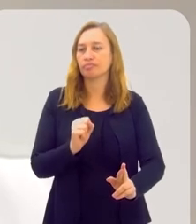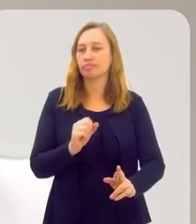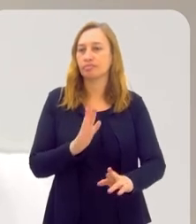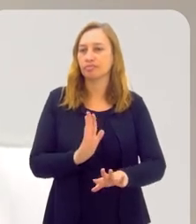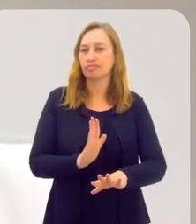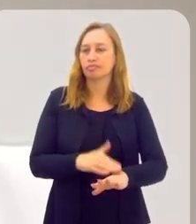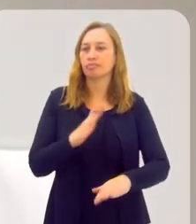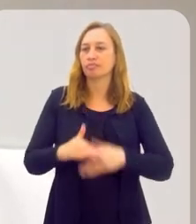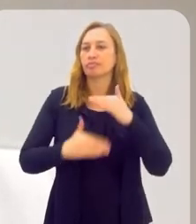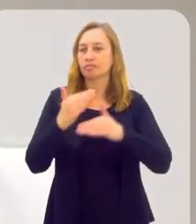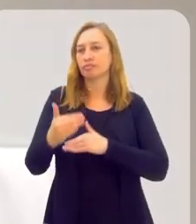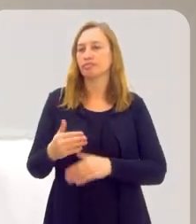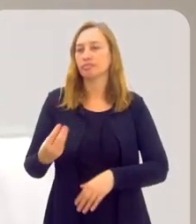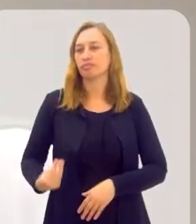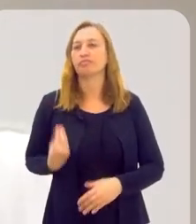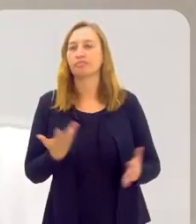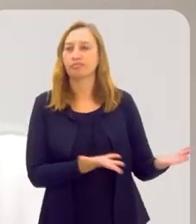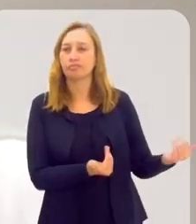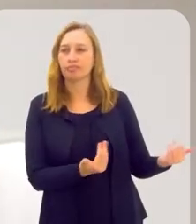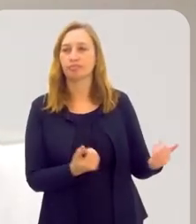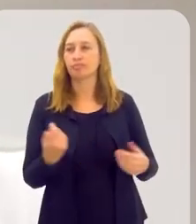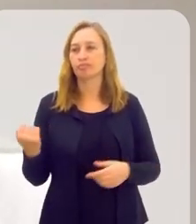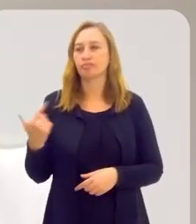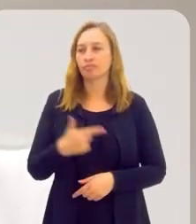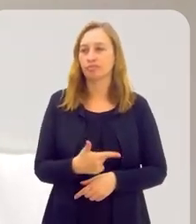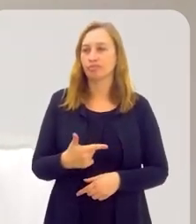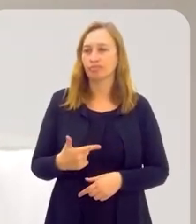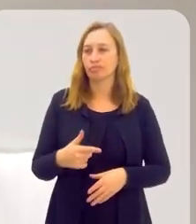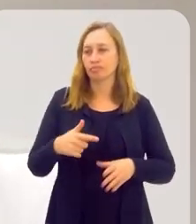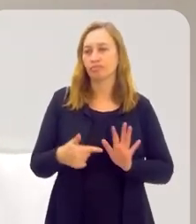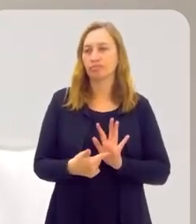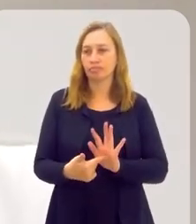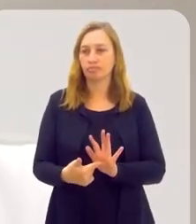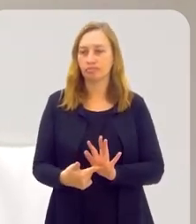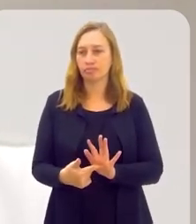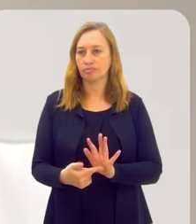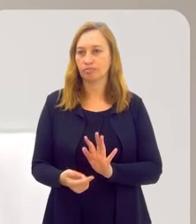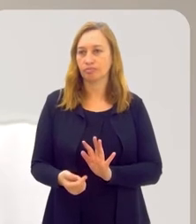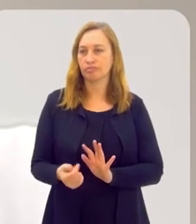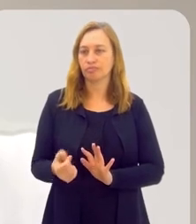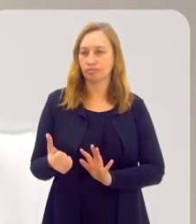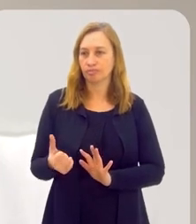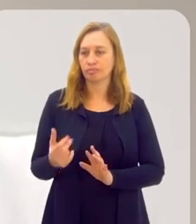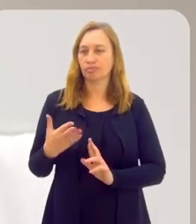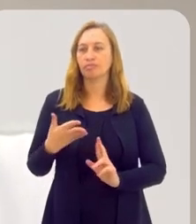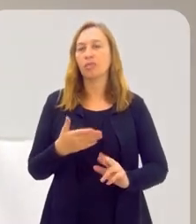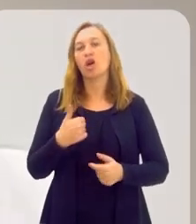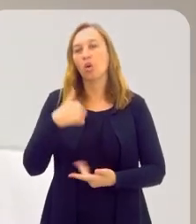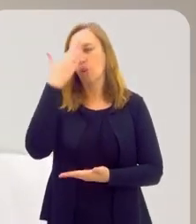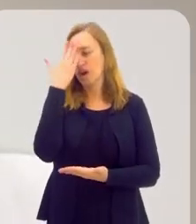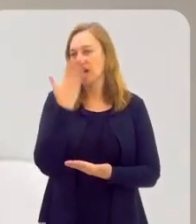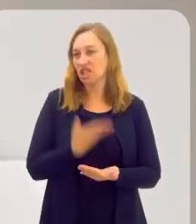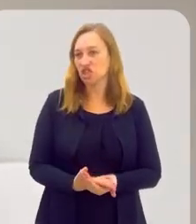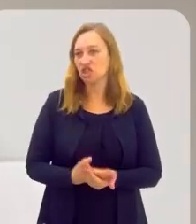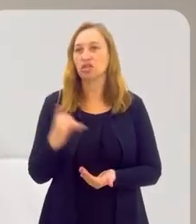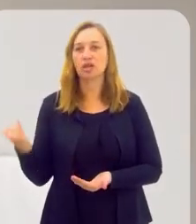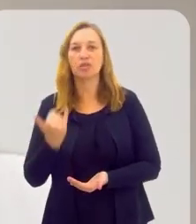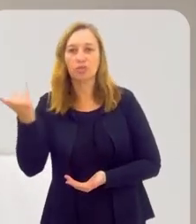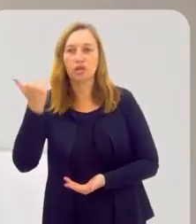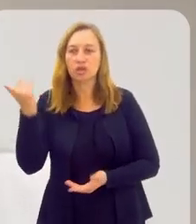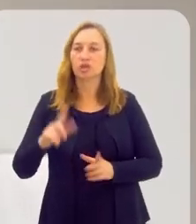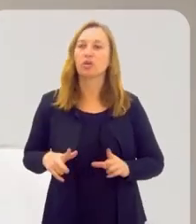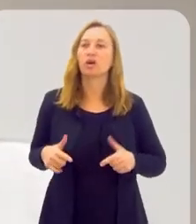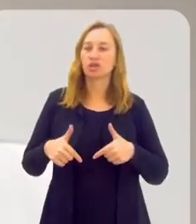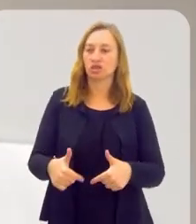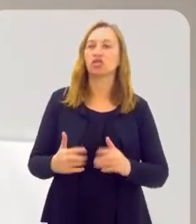mais decisivo na vida daquele jovem do que aquilo que nós estamos a dizer na teoria. E é por isso que eu acredito muito na importância